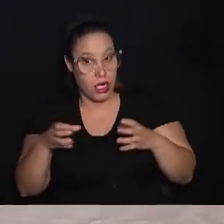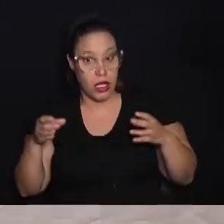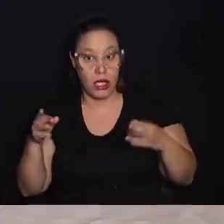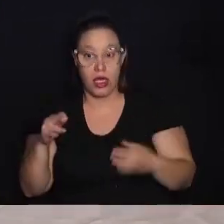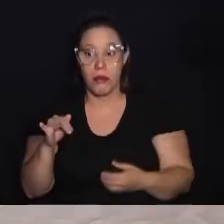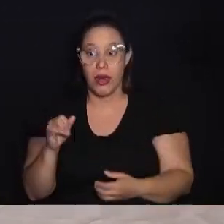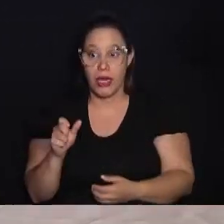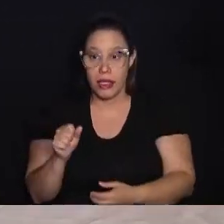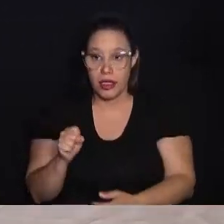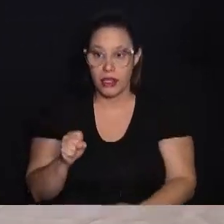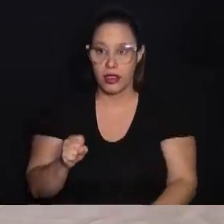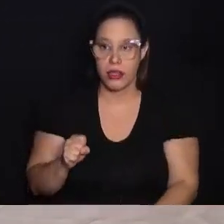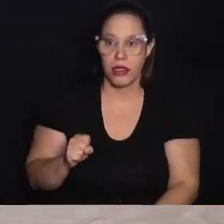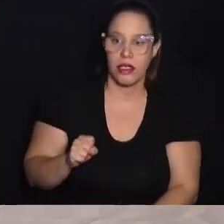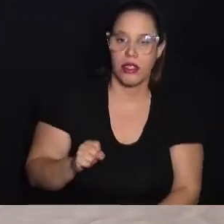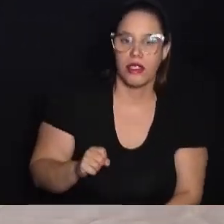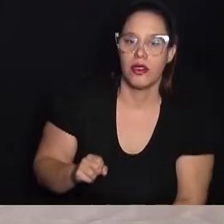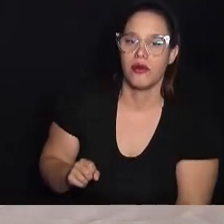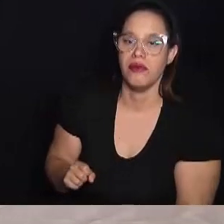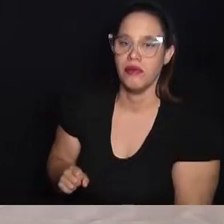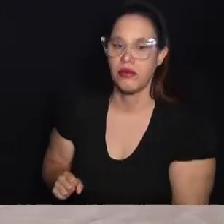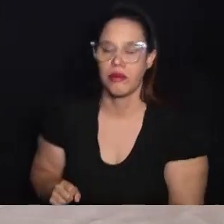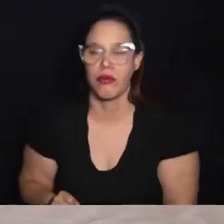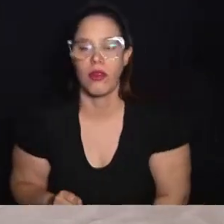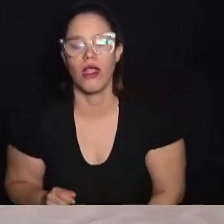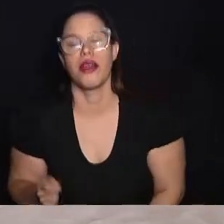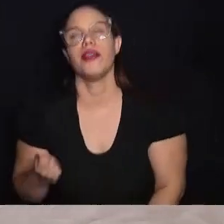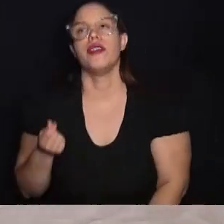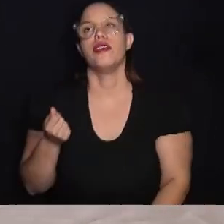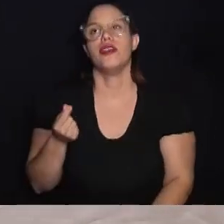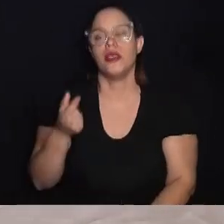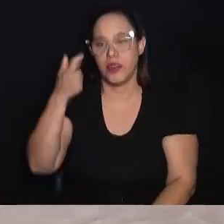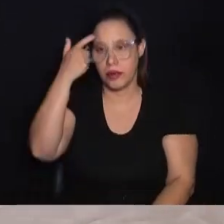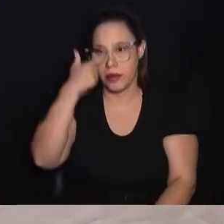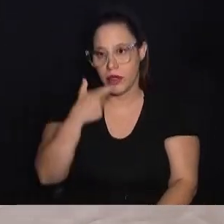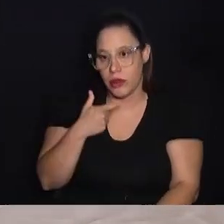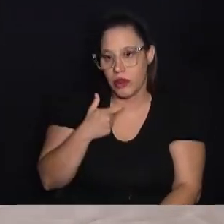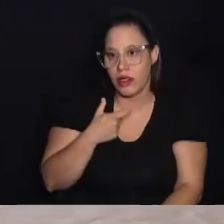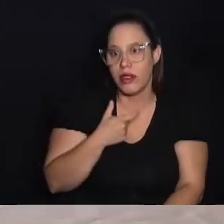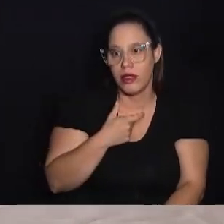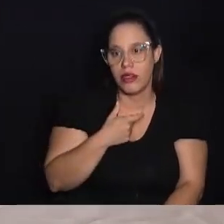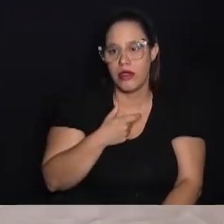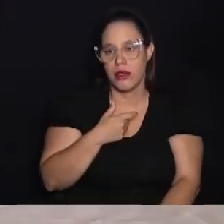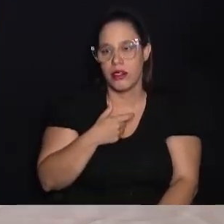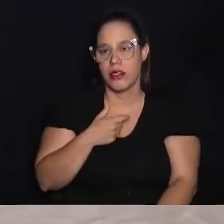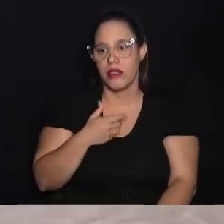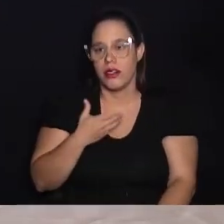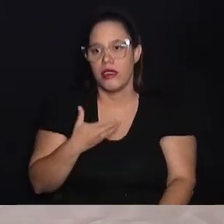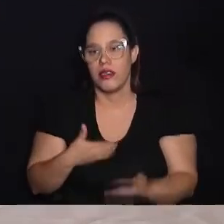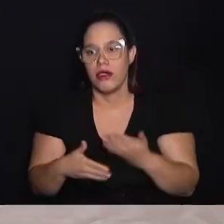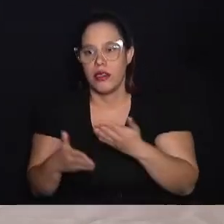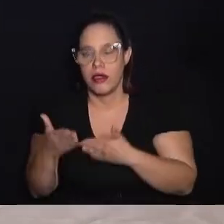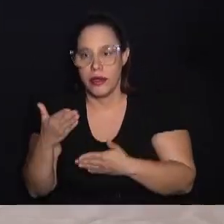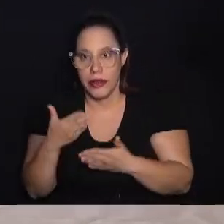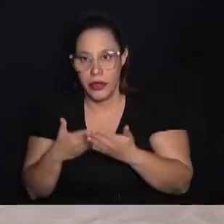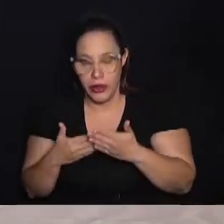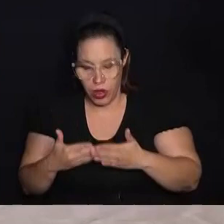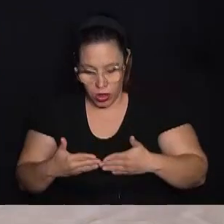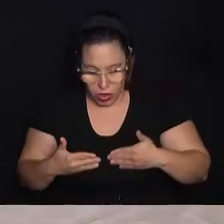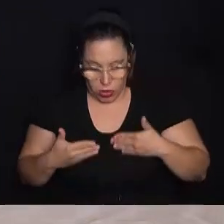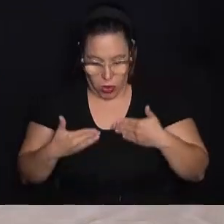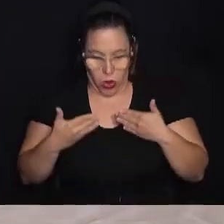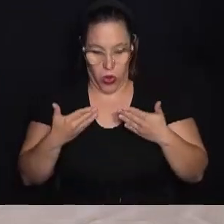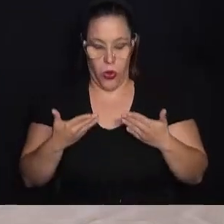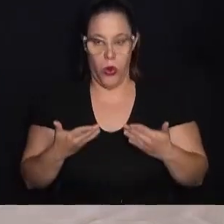eventualmente, até para as próprias finanças pessoais, seria interessante que as pessoas passassem a dar um pouco mais